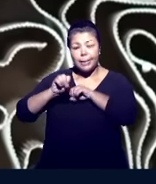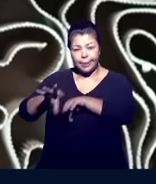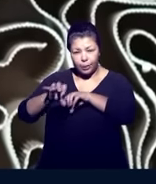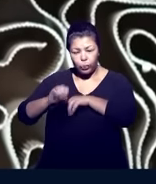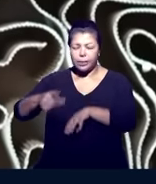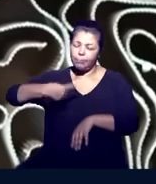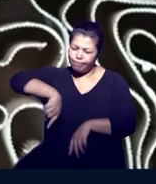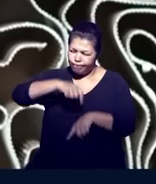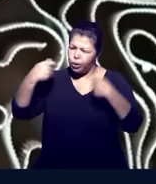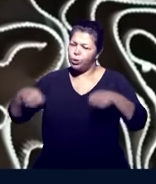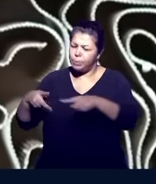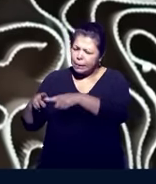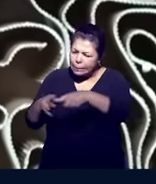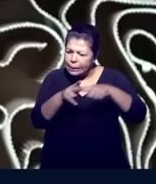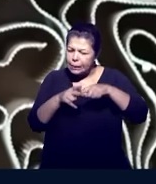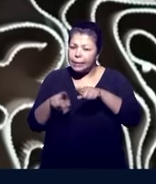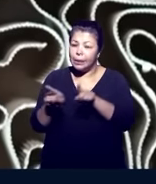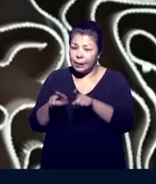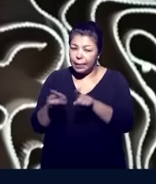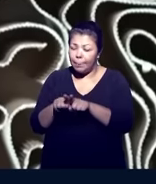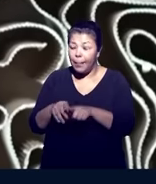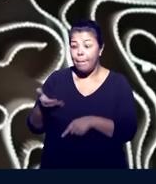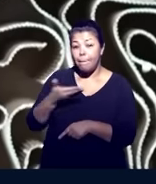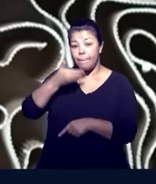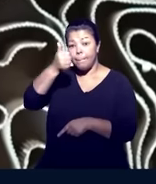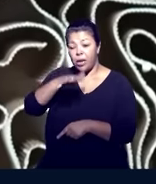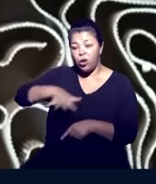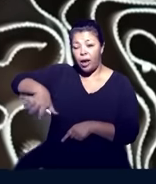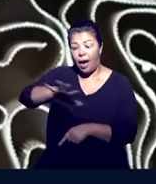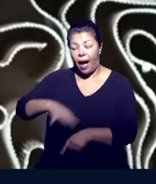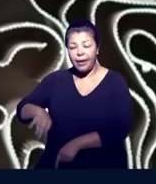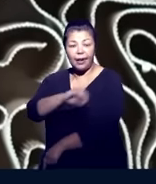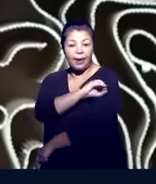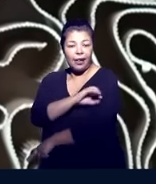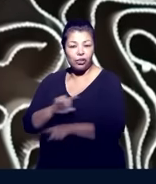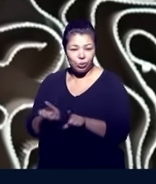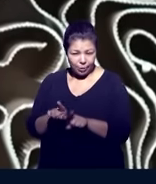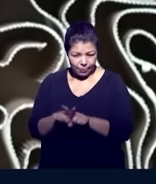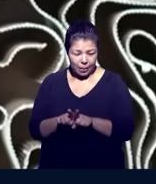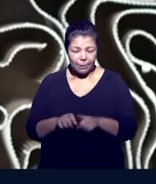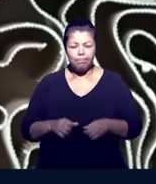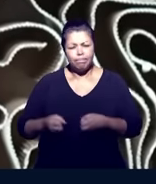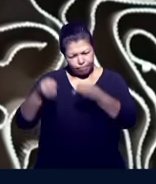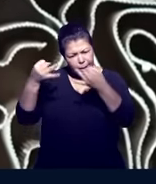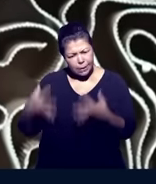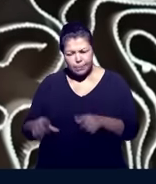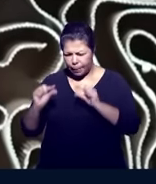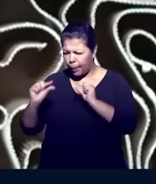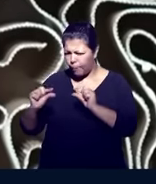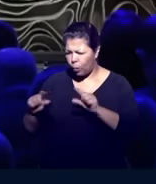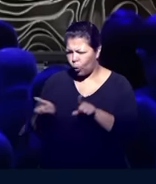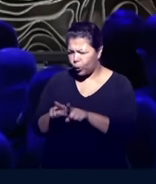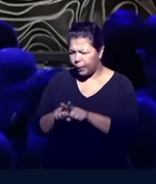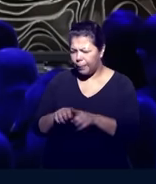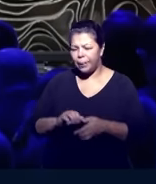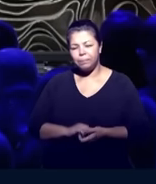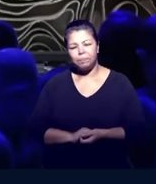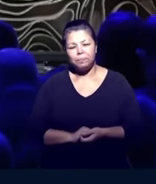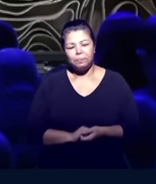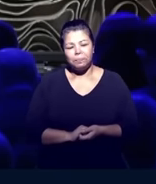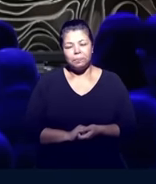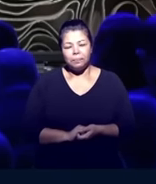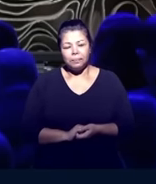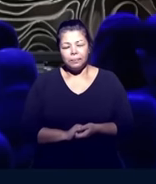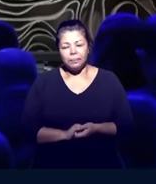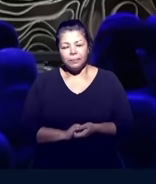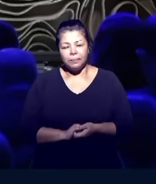universalizar acesso à creche Fala um pouquinho dessa agenda de produtividade que vai além da questão fiscal é eu te dizia